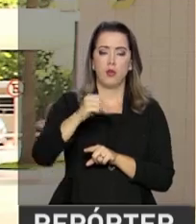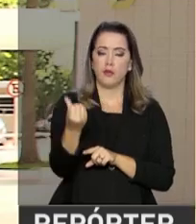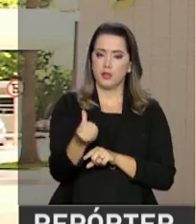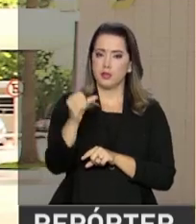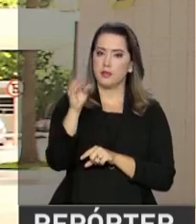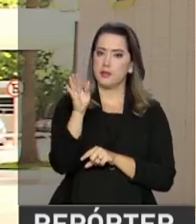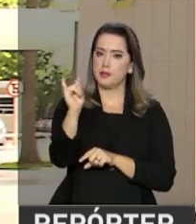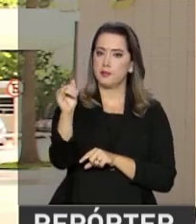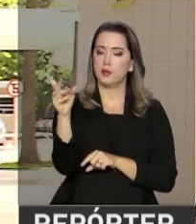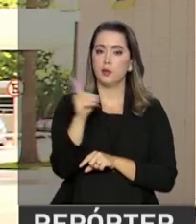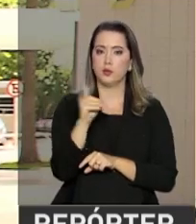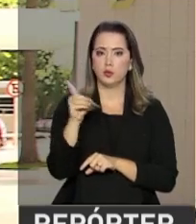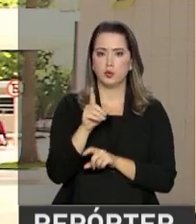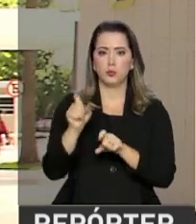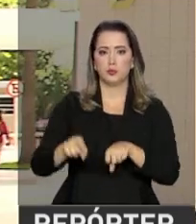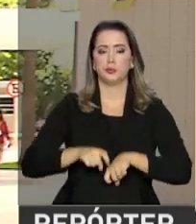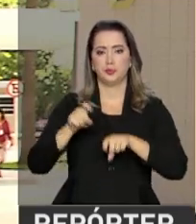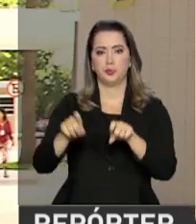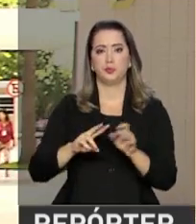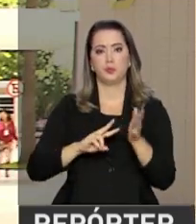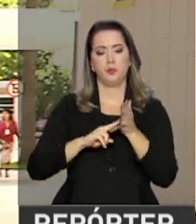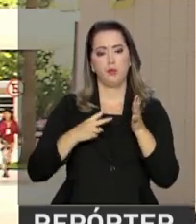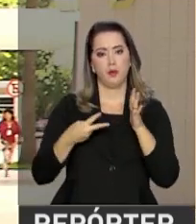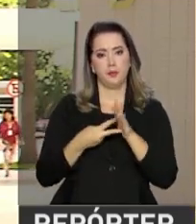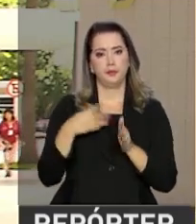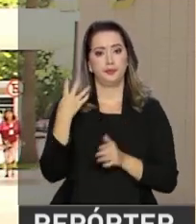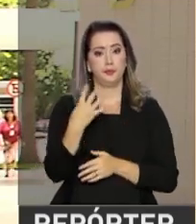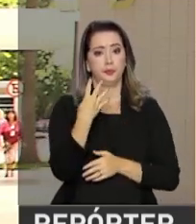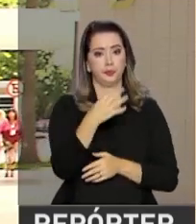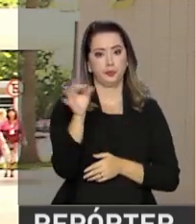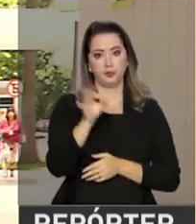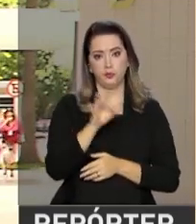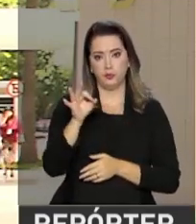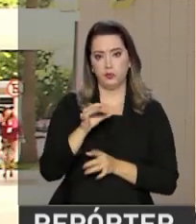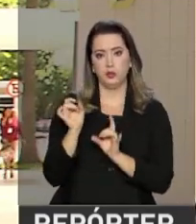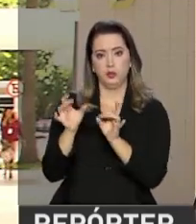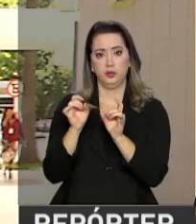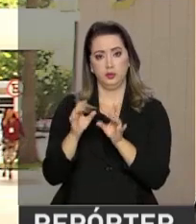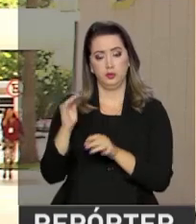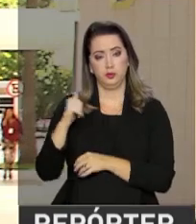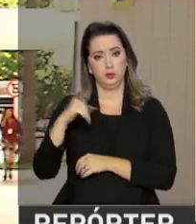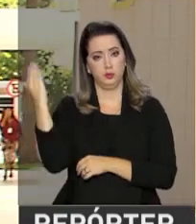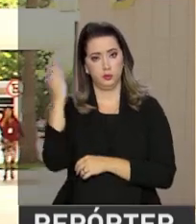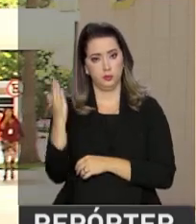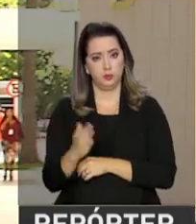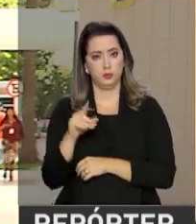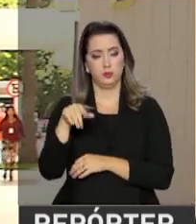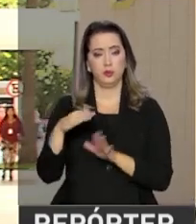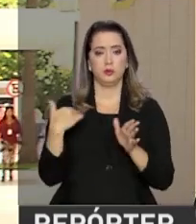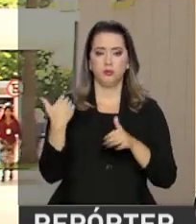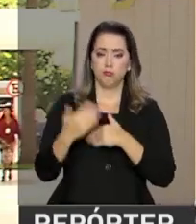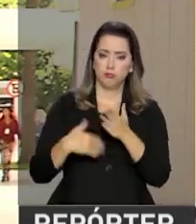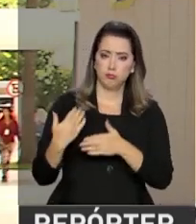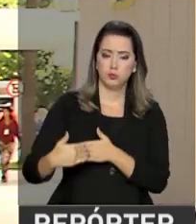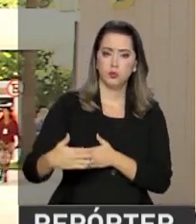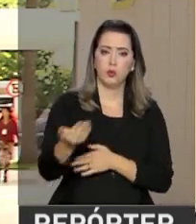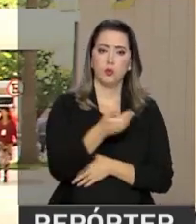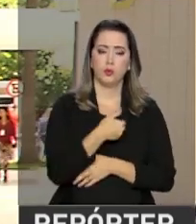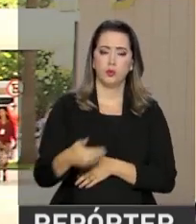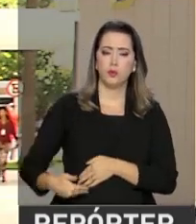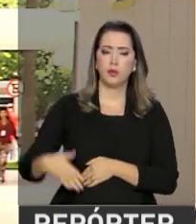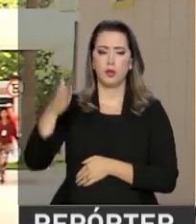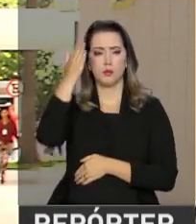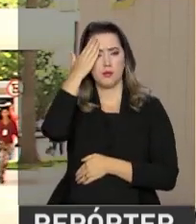o que representa mais de 44 por cento das exportações brasileiras e para que o sucesso se mantenha o governo